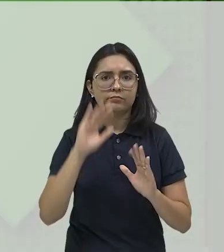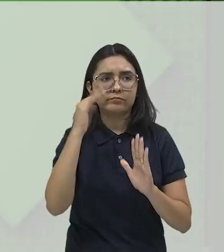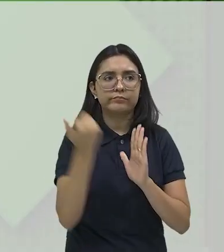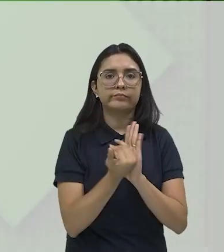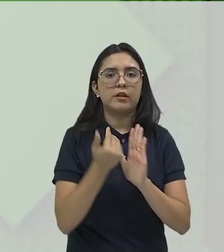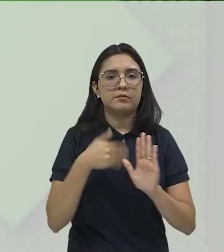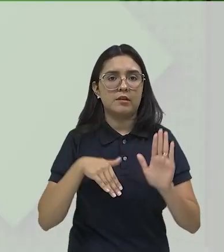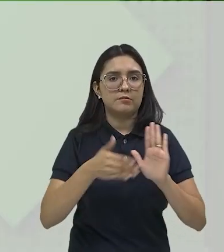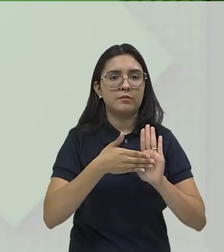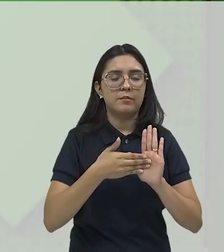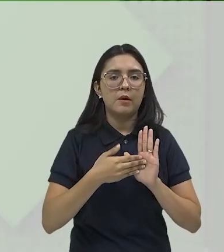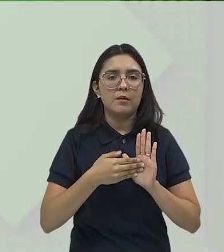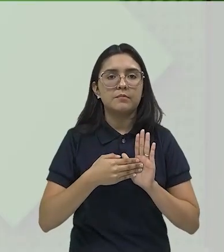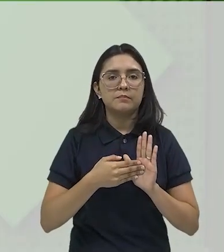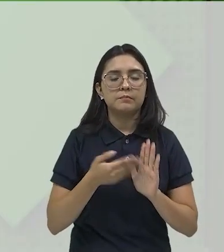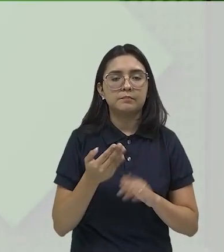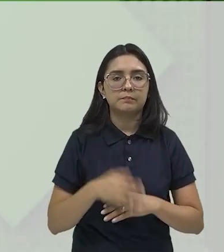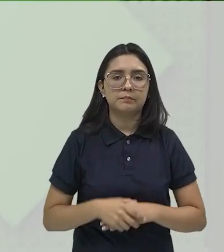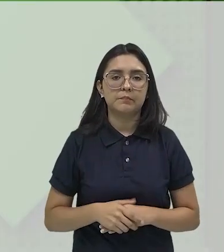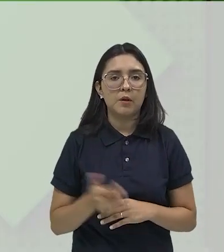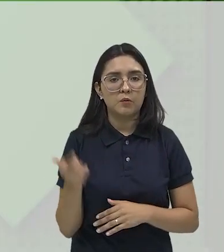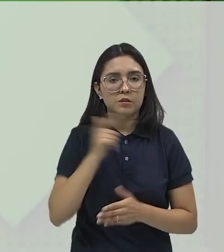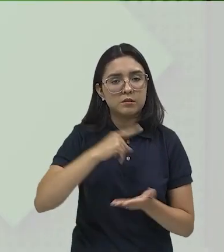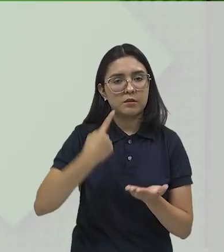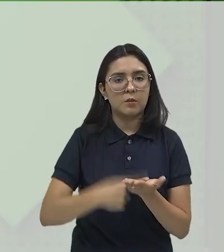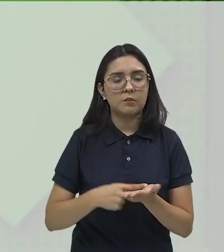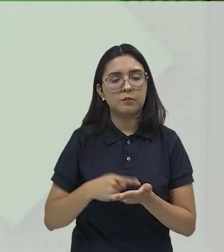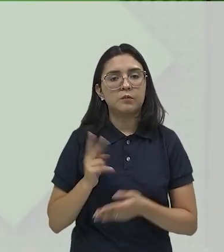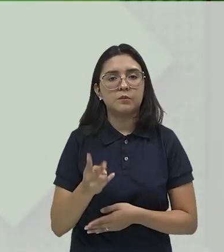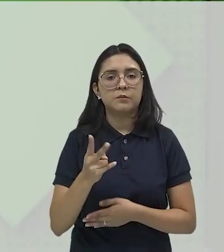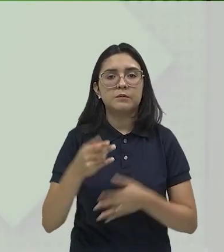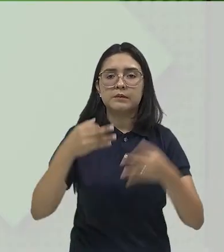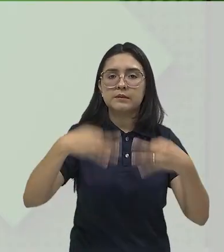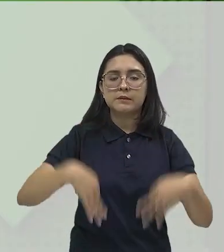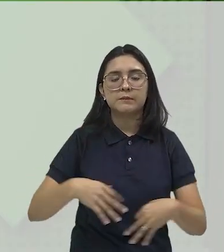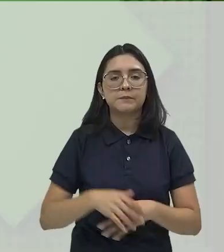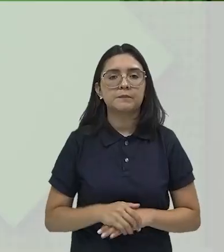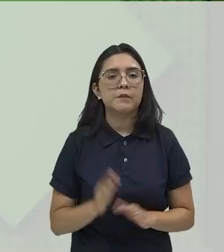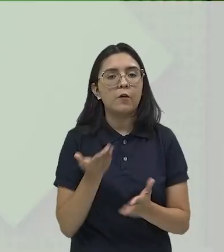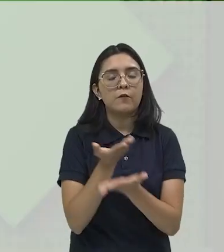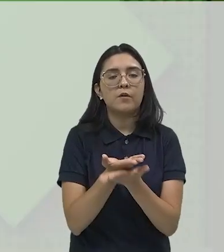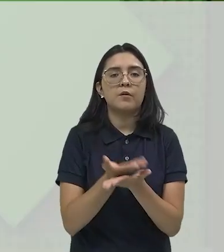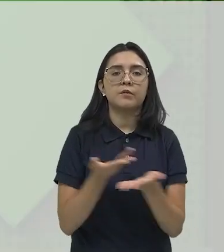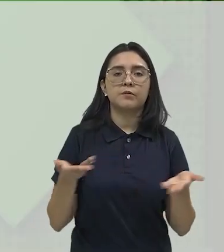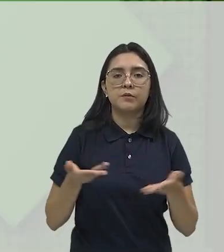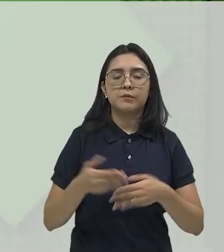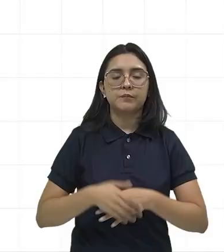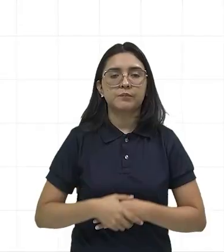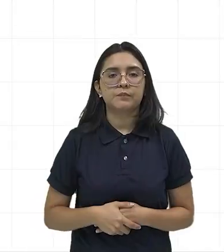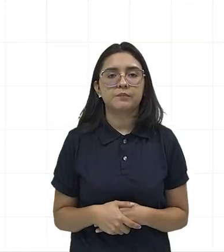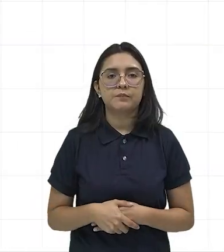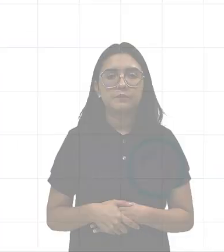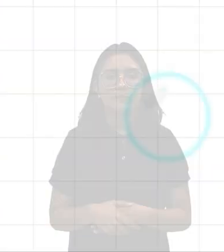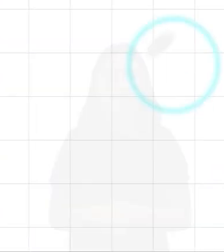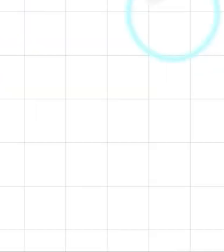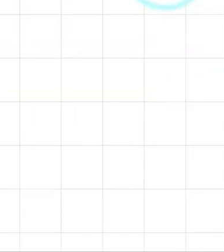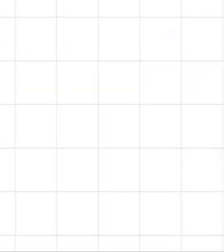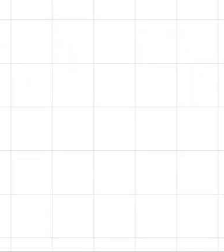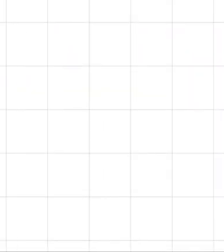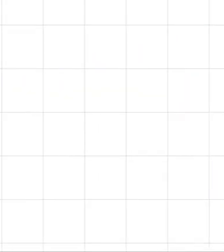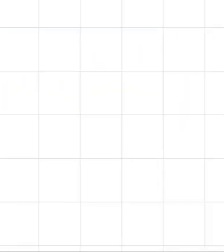suas promessas para que esse acordo possa dar certo, certo? Essa foi a nossa aula.